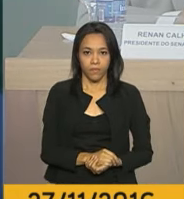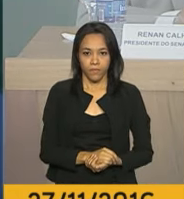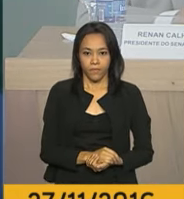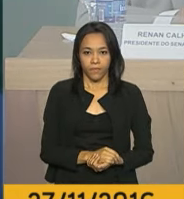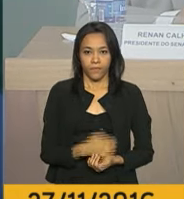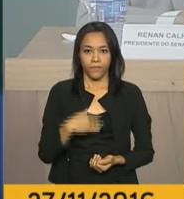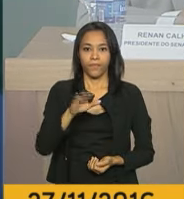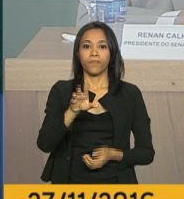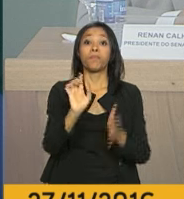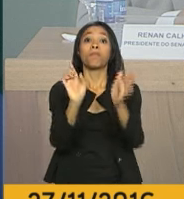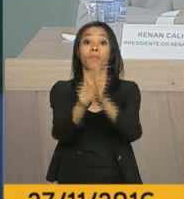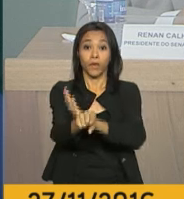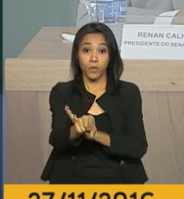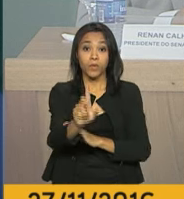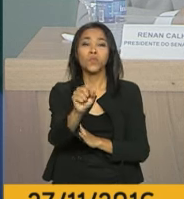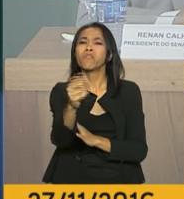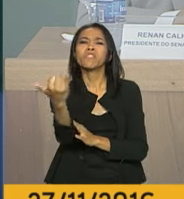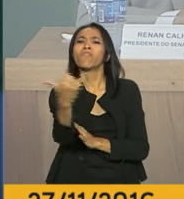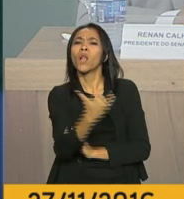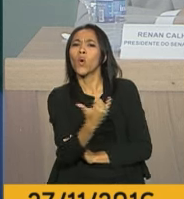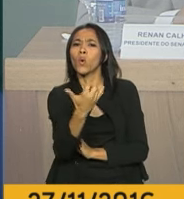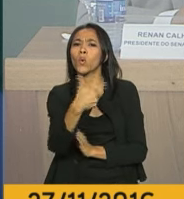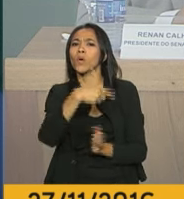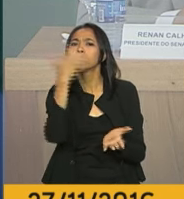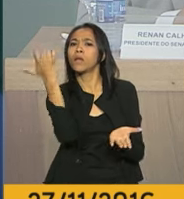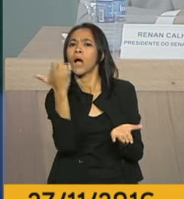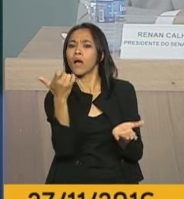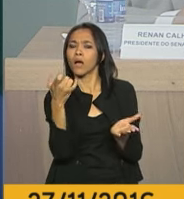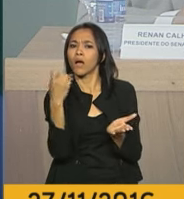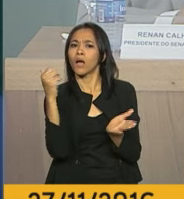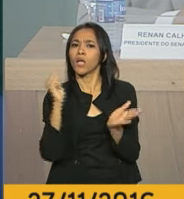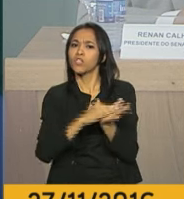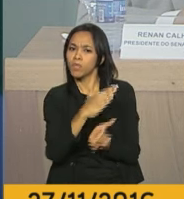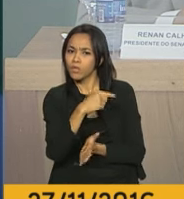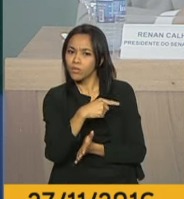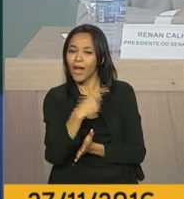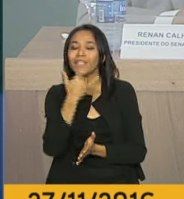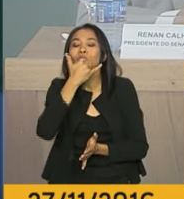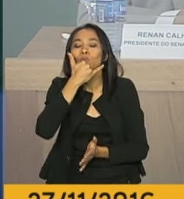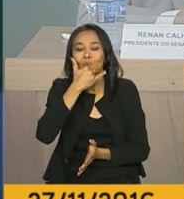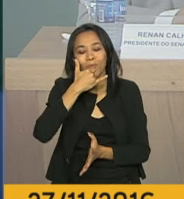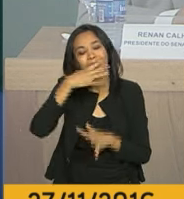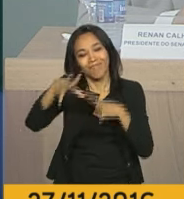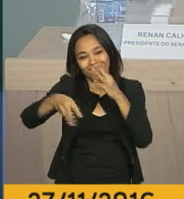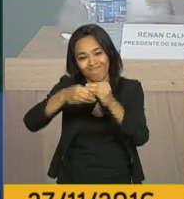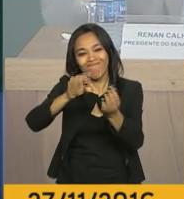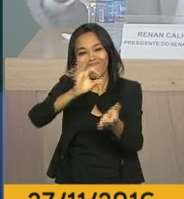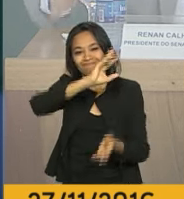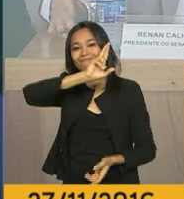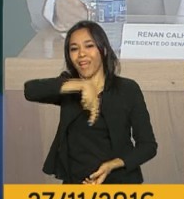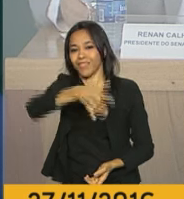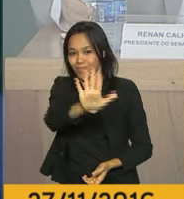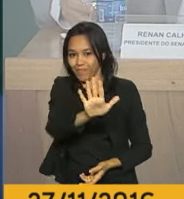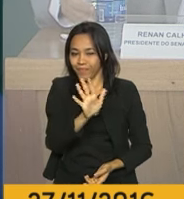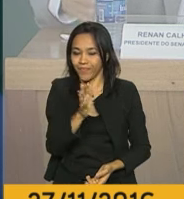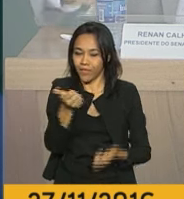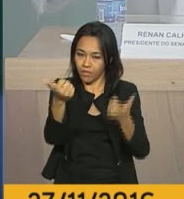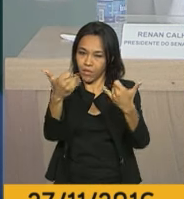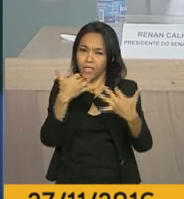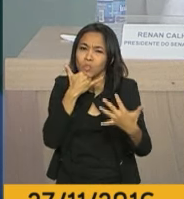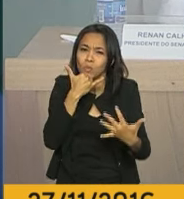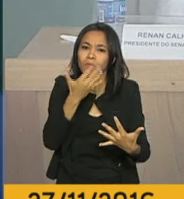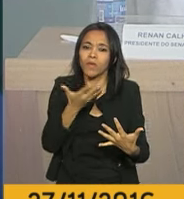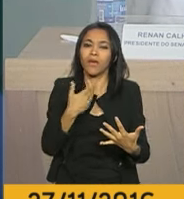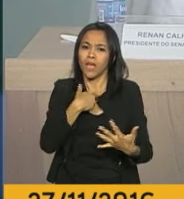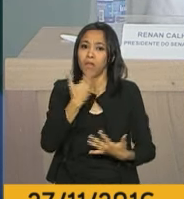No momento da demissão, o que foi que o senhor disse para ele? Desculpe, eu não completei a história, é verdade, tem razão.